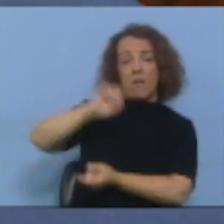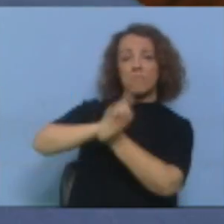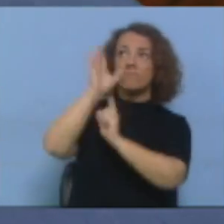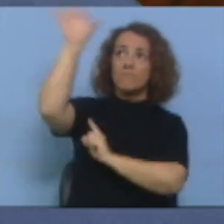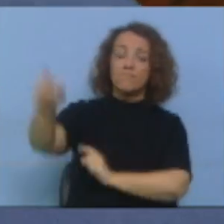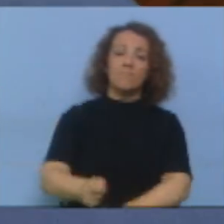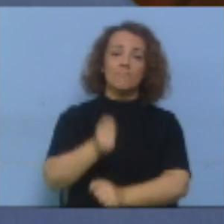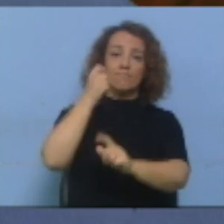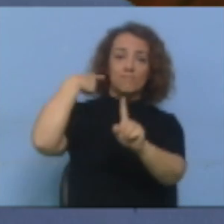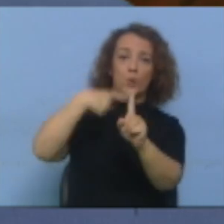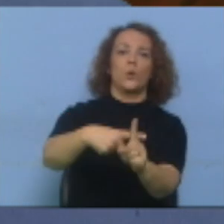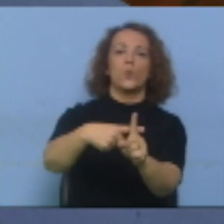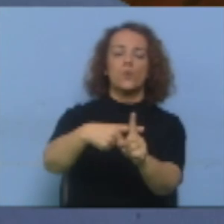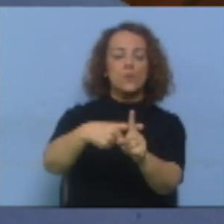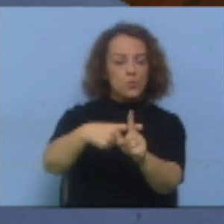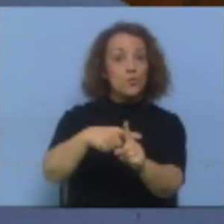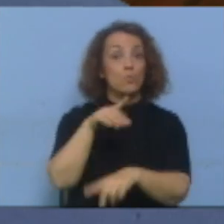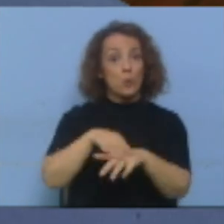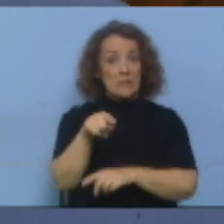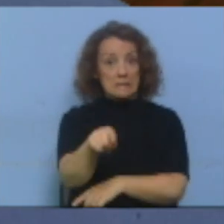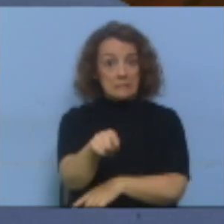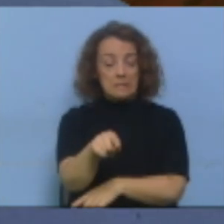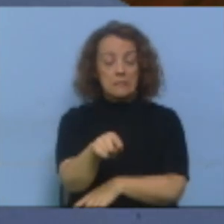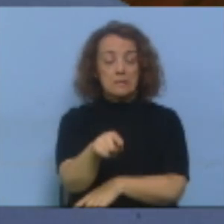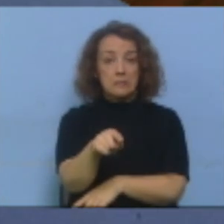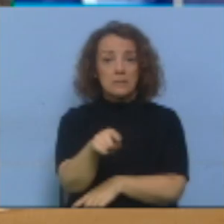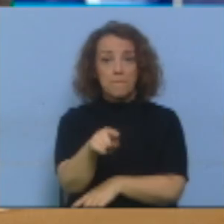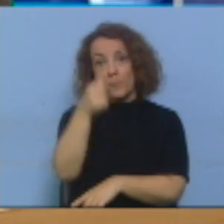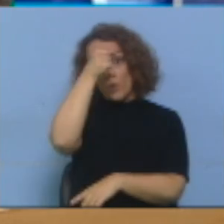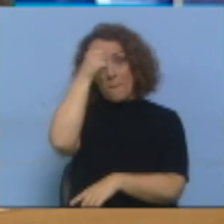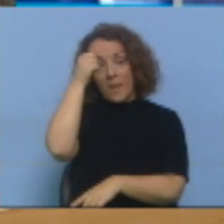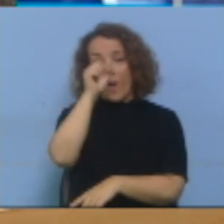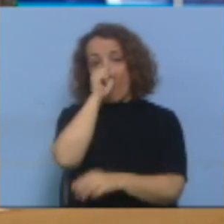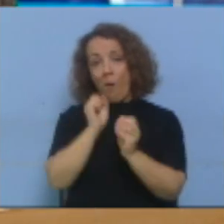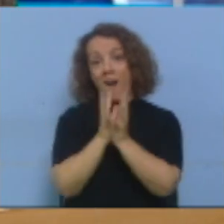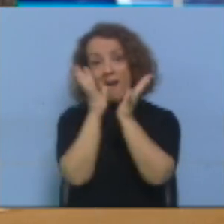cruz. Por isso é o Domingo de Ramos